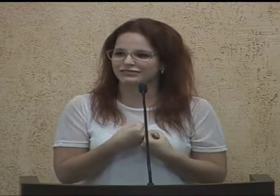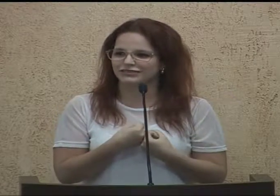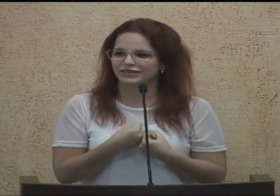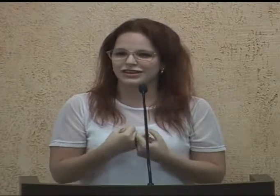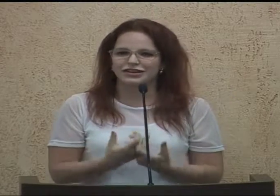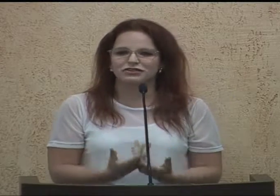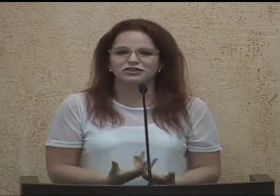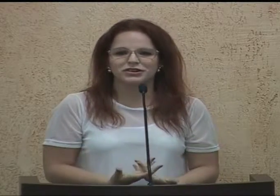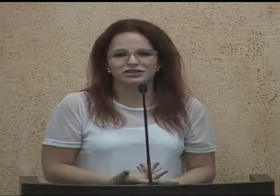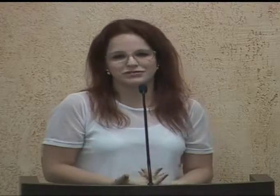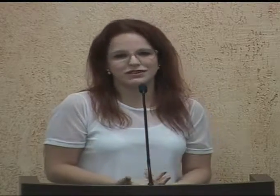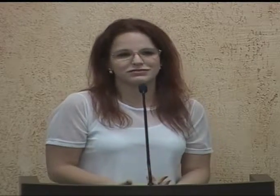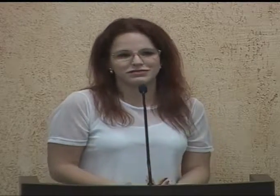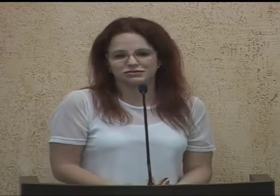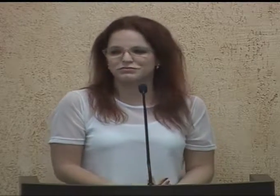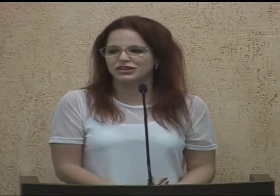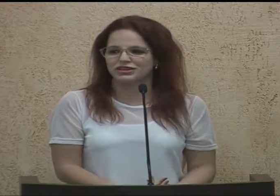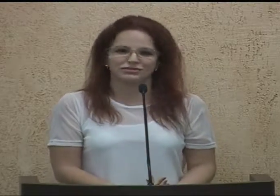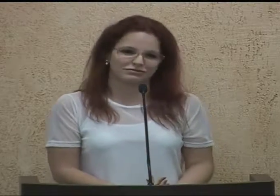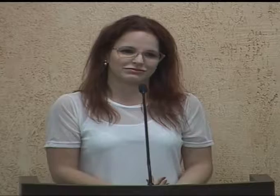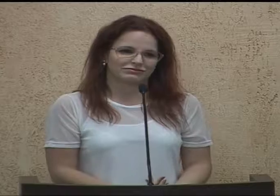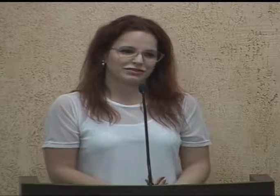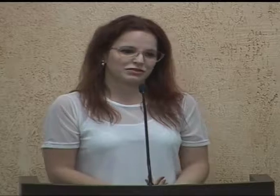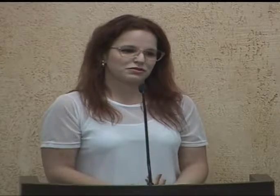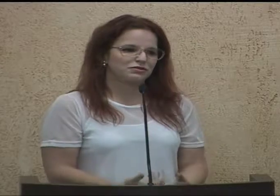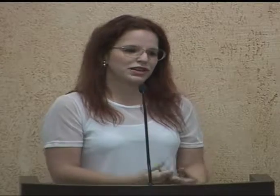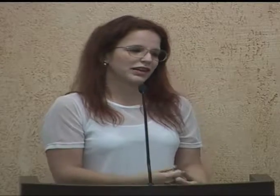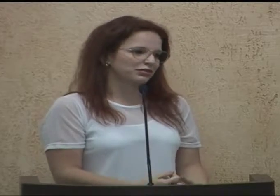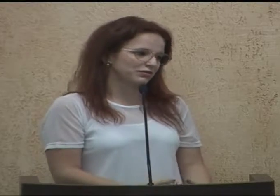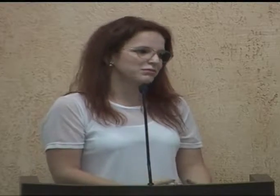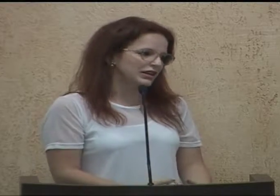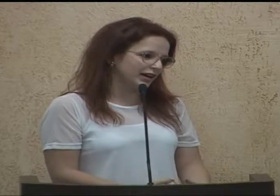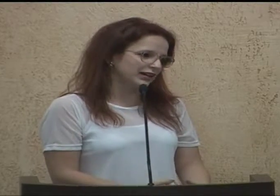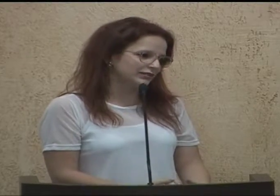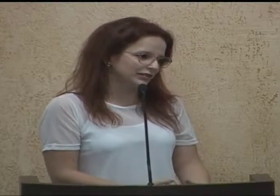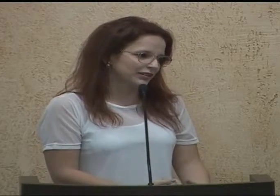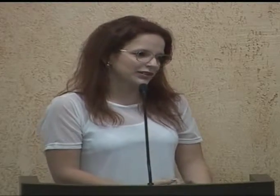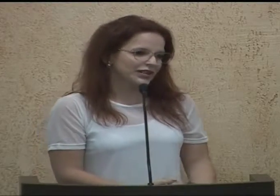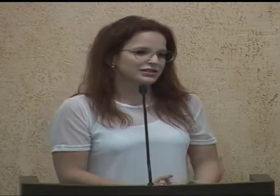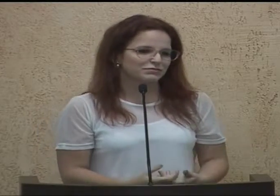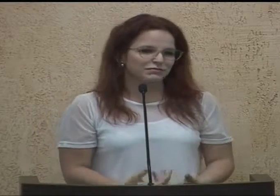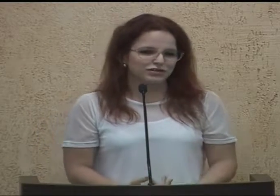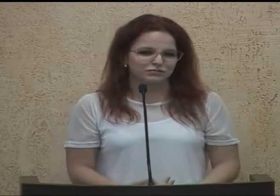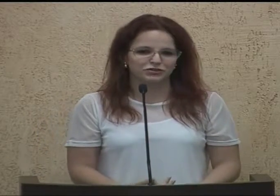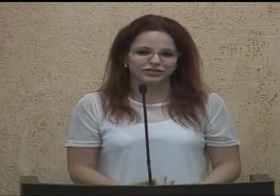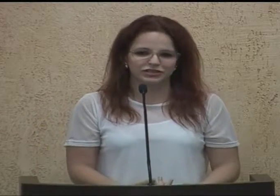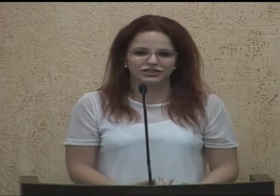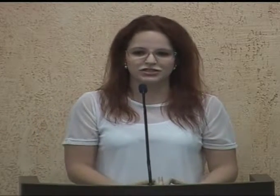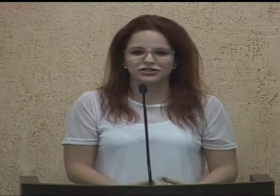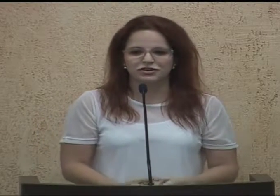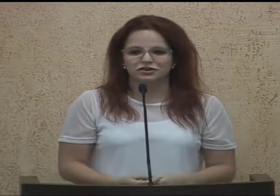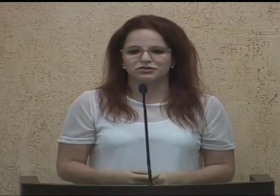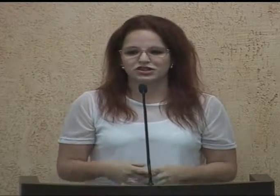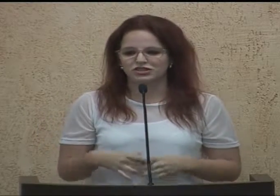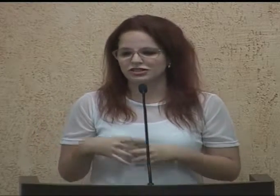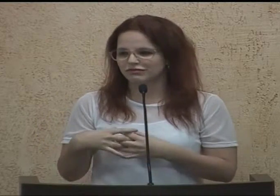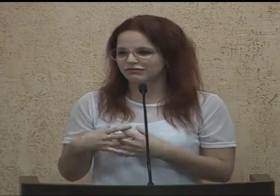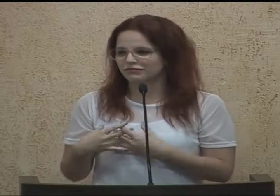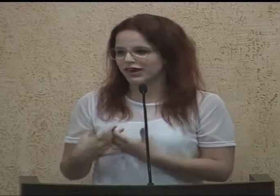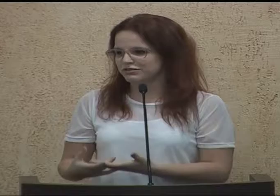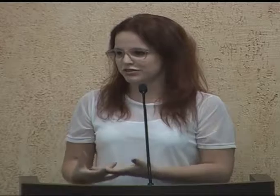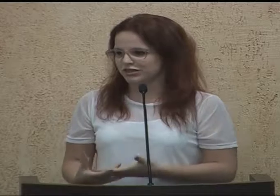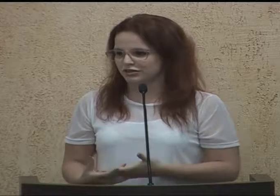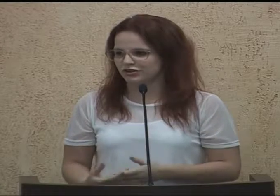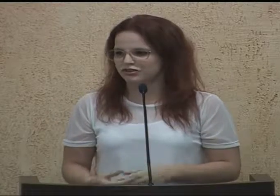retém. E como a gente vai descobrir isso? Com o relato familiar, que é extremamente importante. Hoje a gente